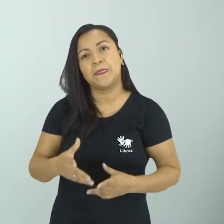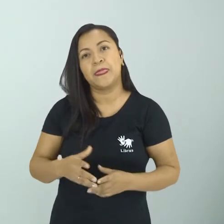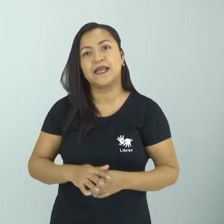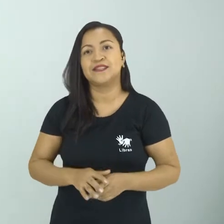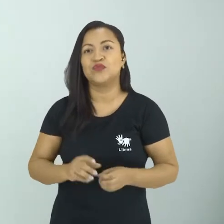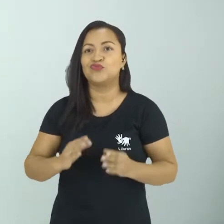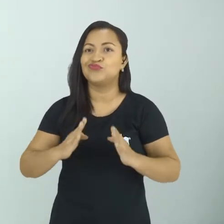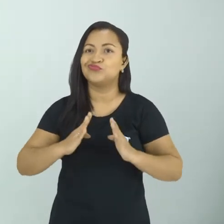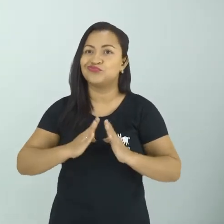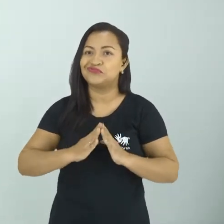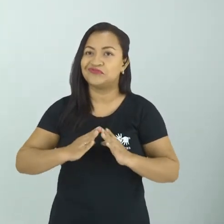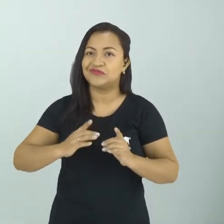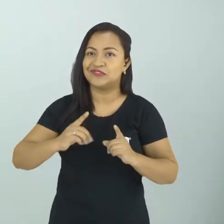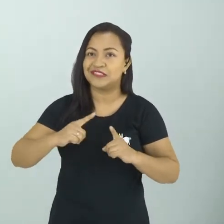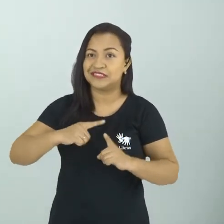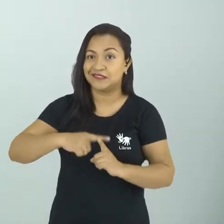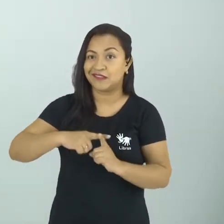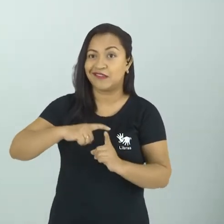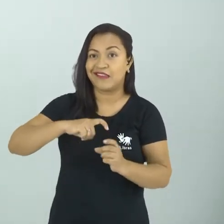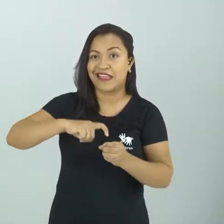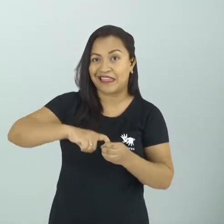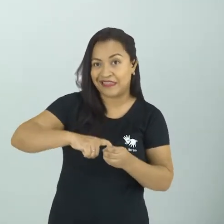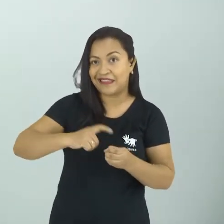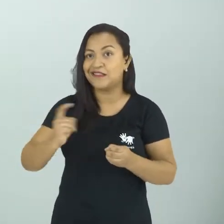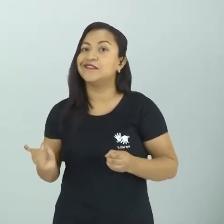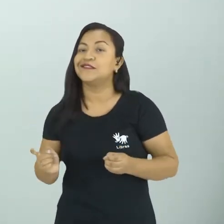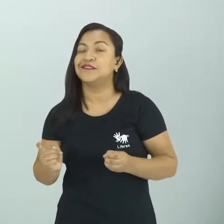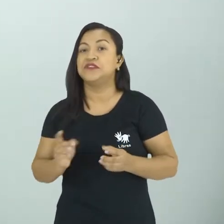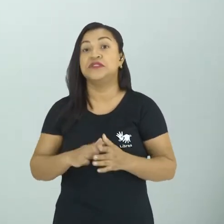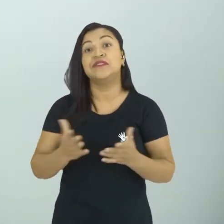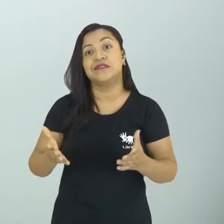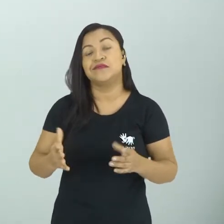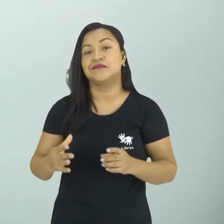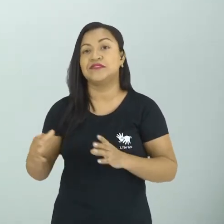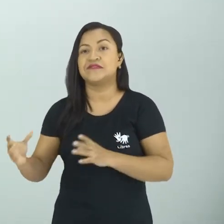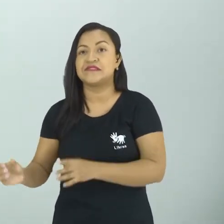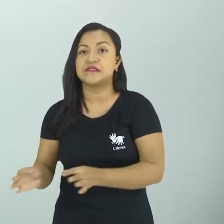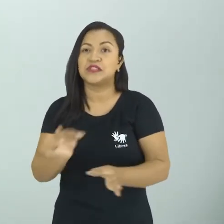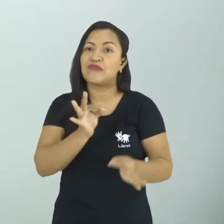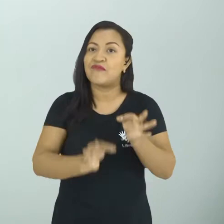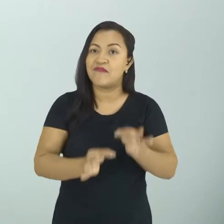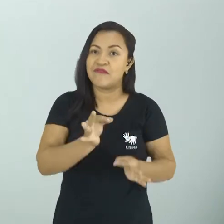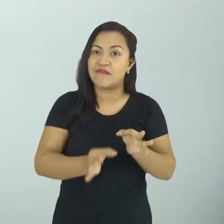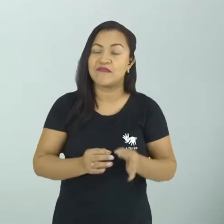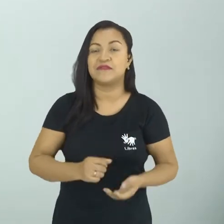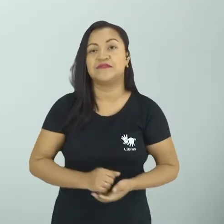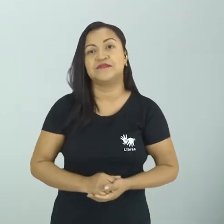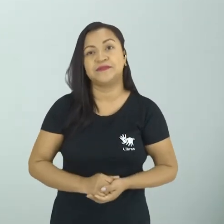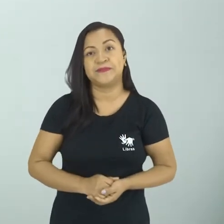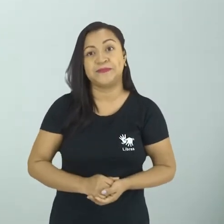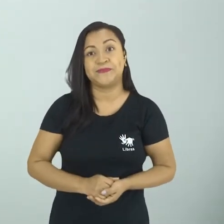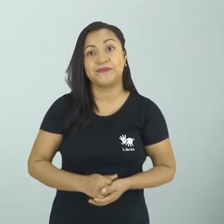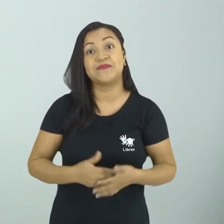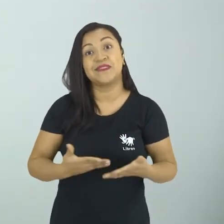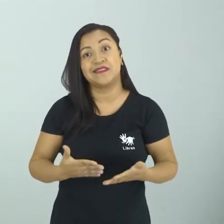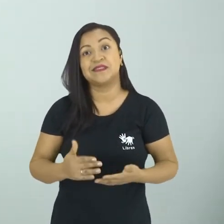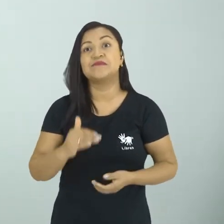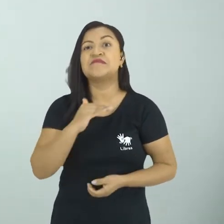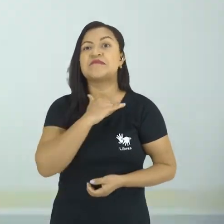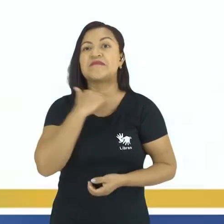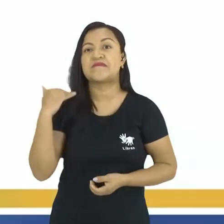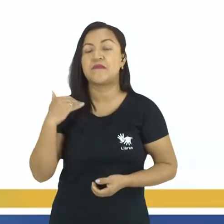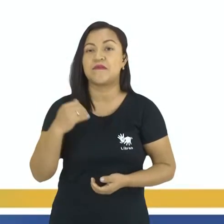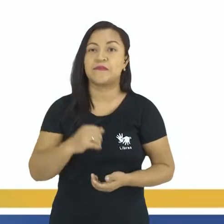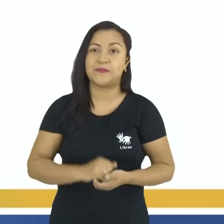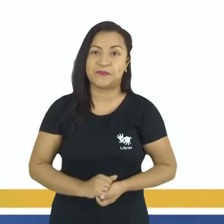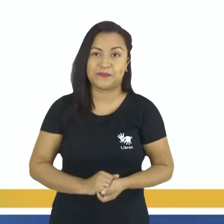um herege. Então, a igreja perseguia e, levava a esse tribunal e as pessoas também eram mortas,